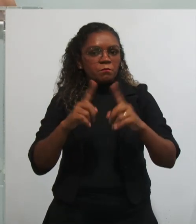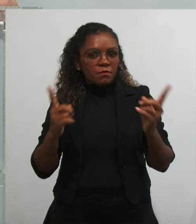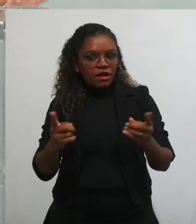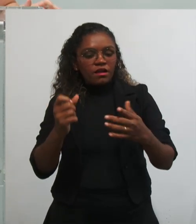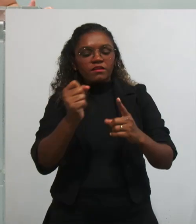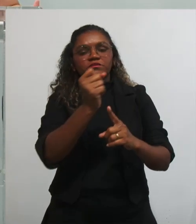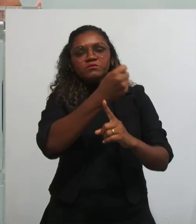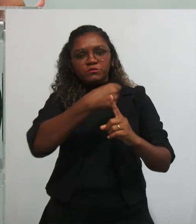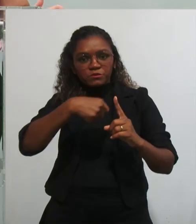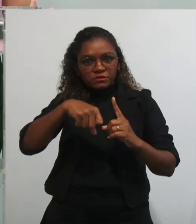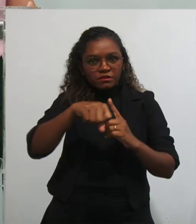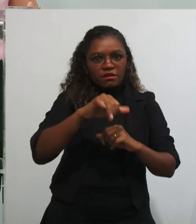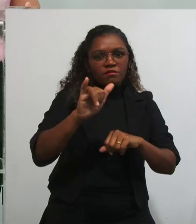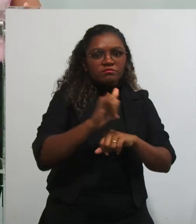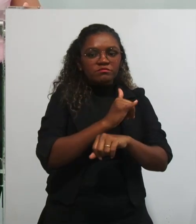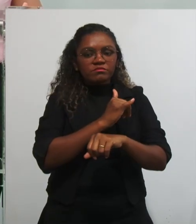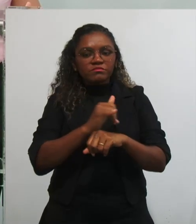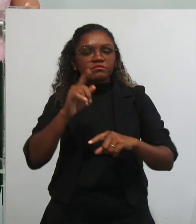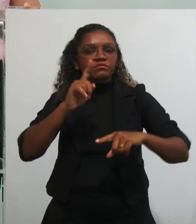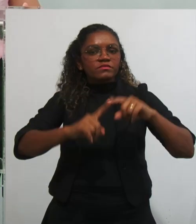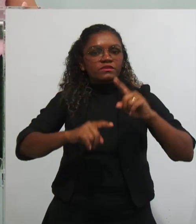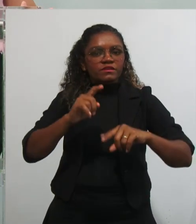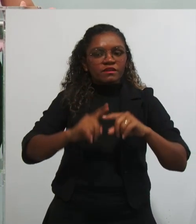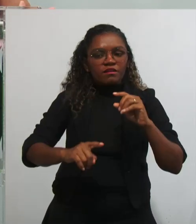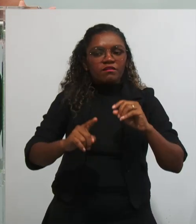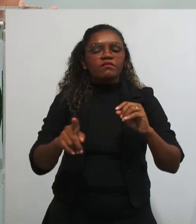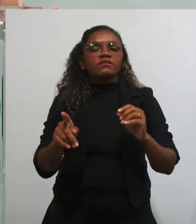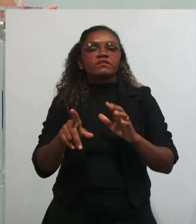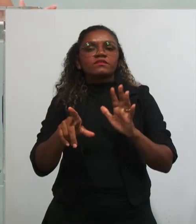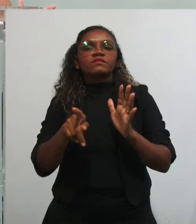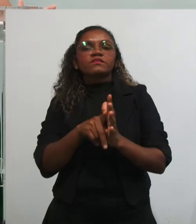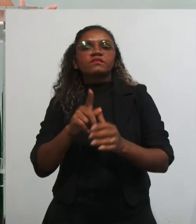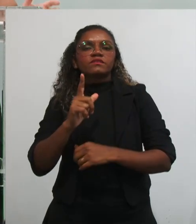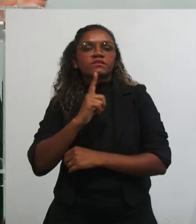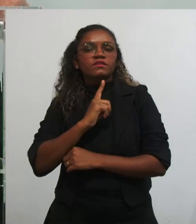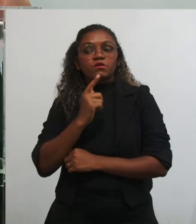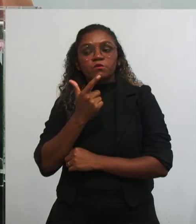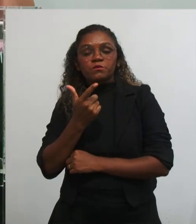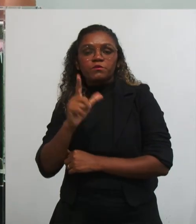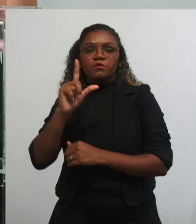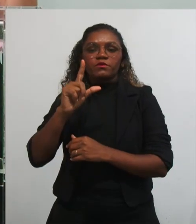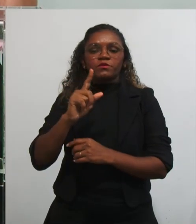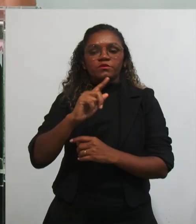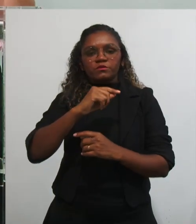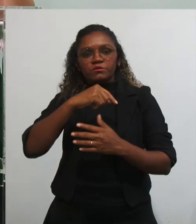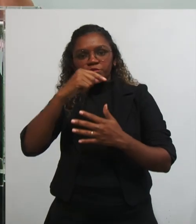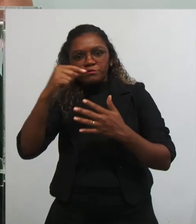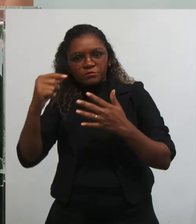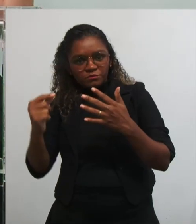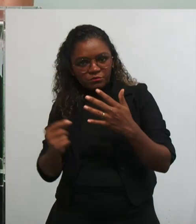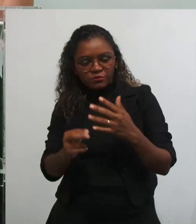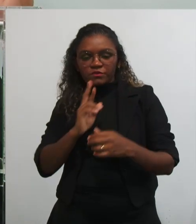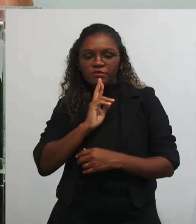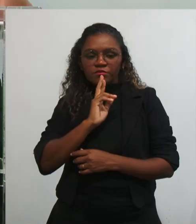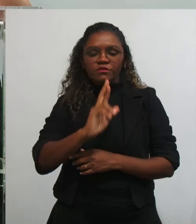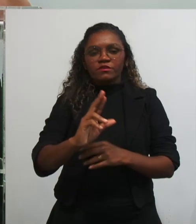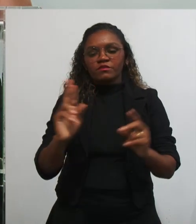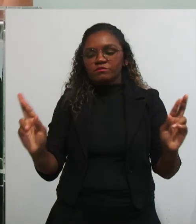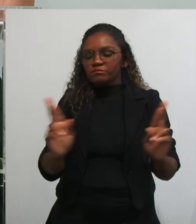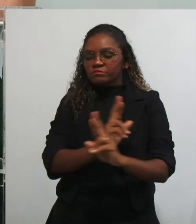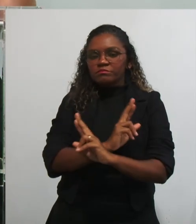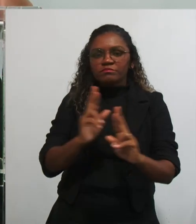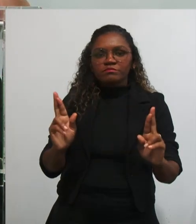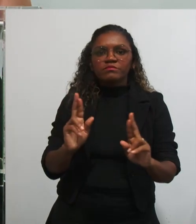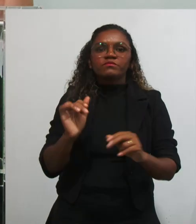social. Aqui, além de ser a linguagem, né, ser esse fator que resultante dessa interação entre